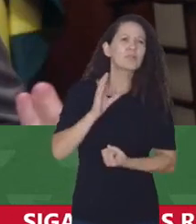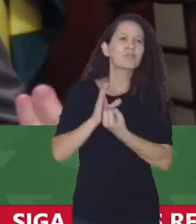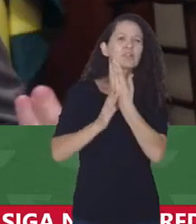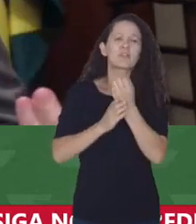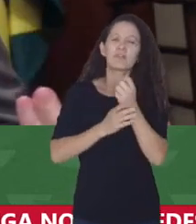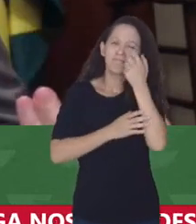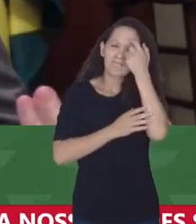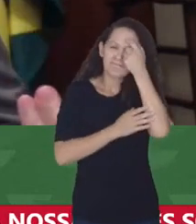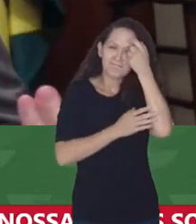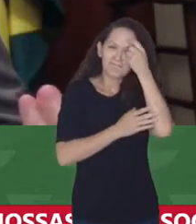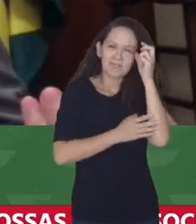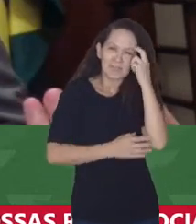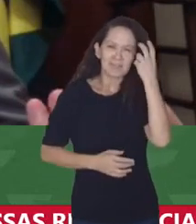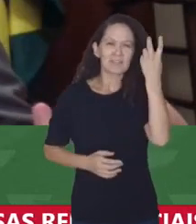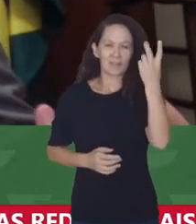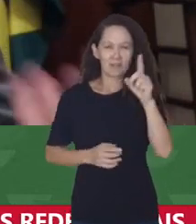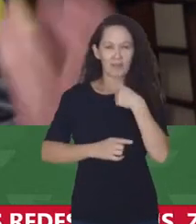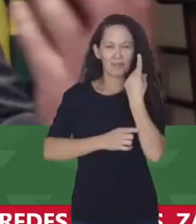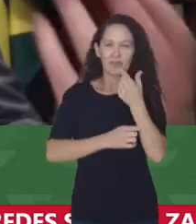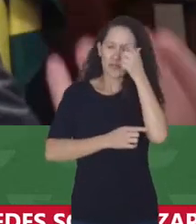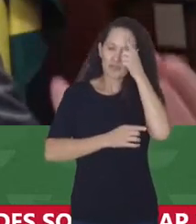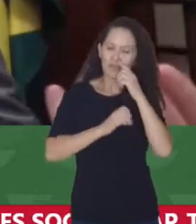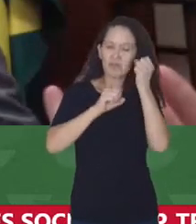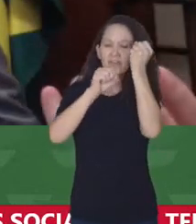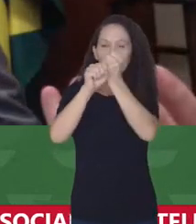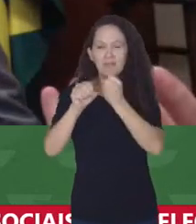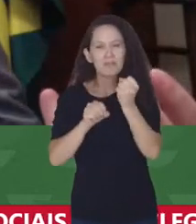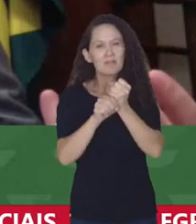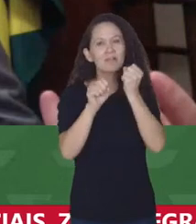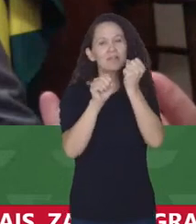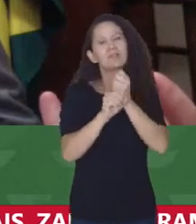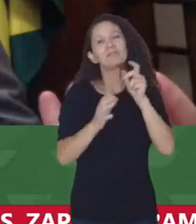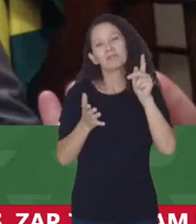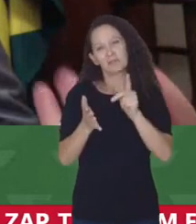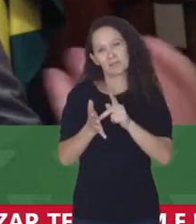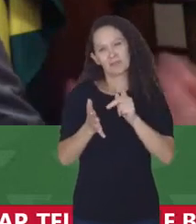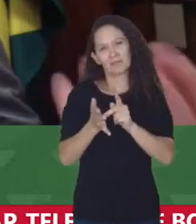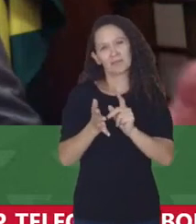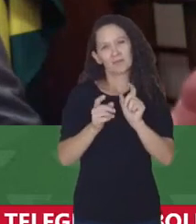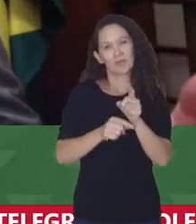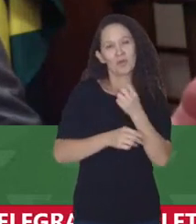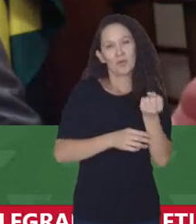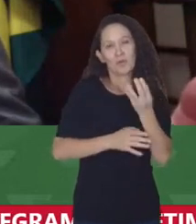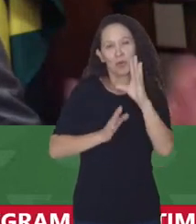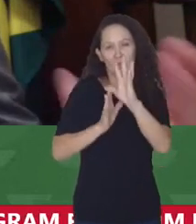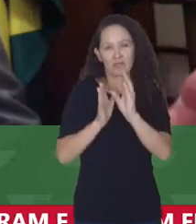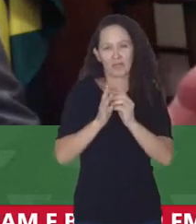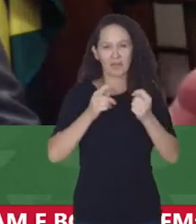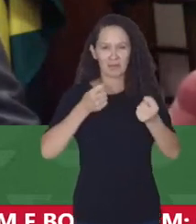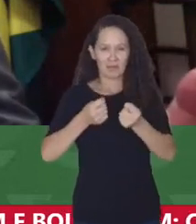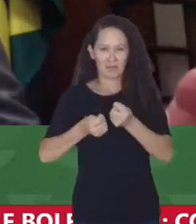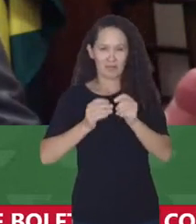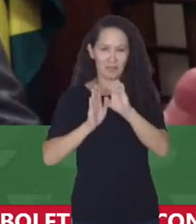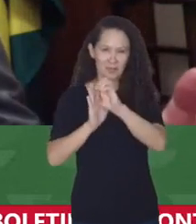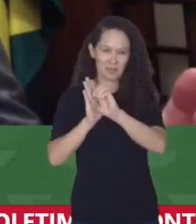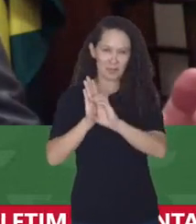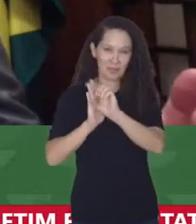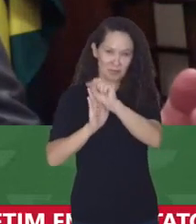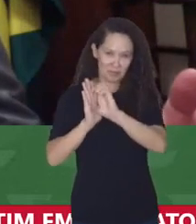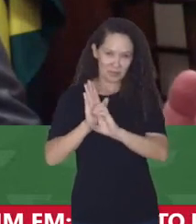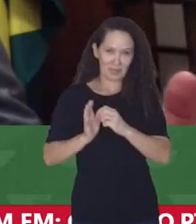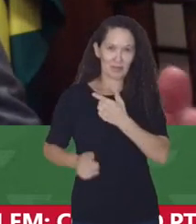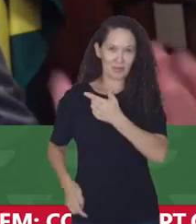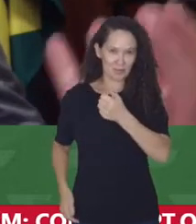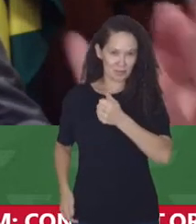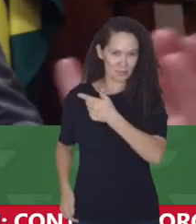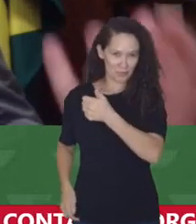essa inteligência, para construir esse novo modelo econômico do século XXI.